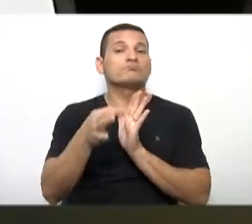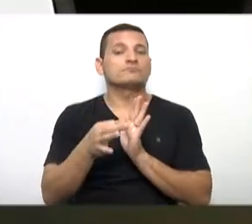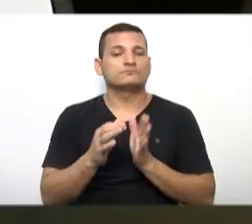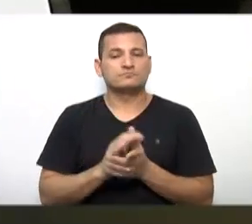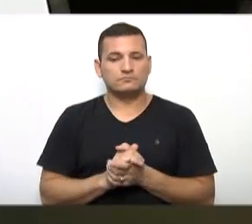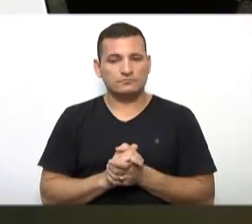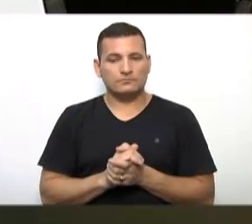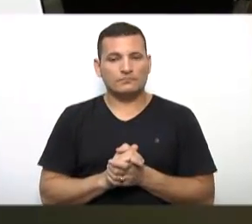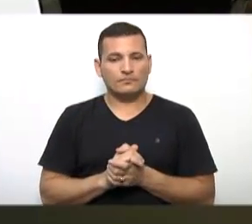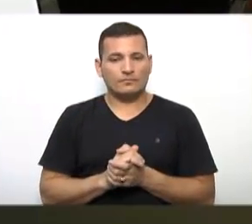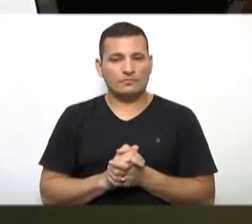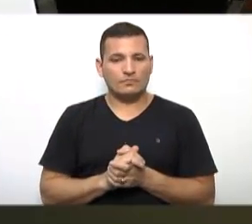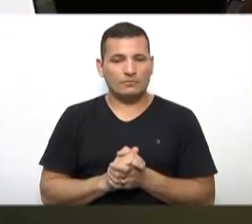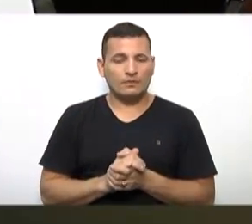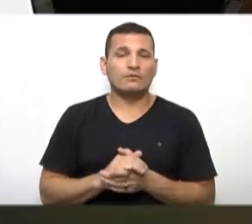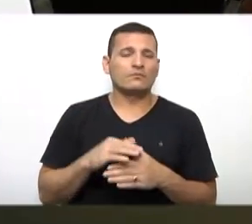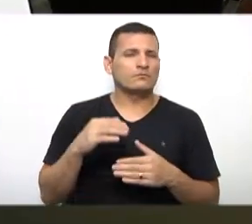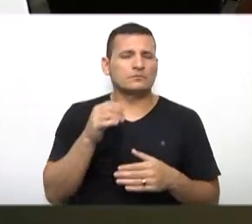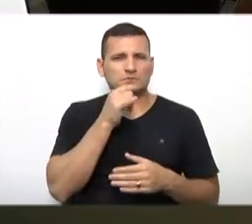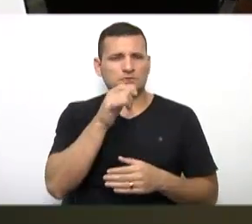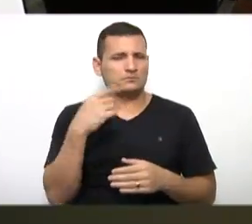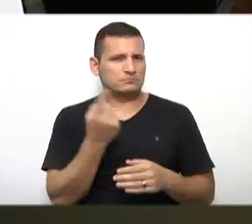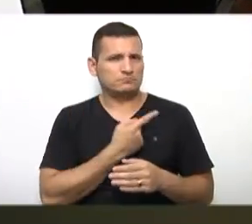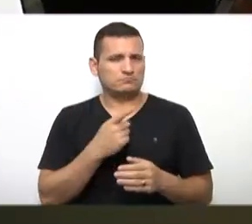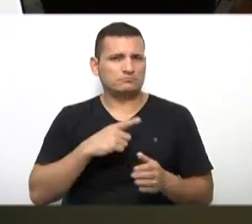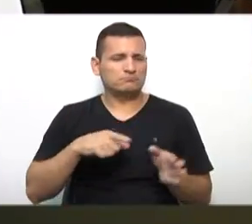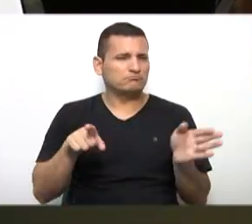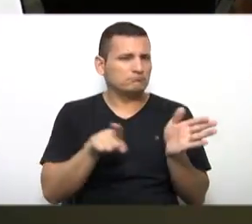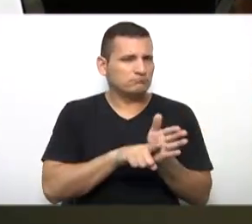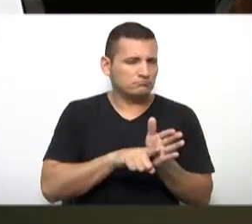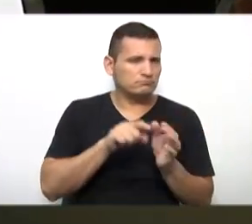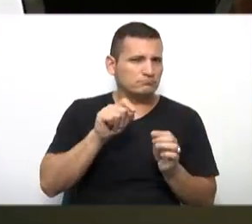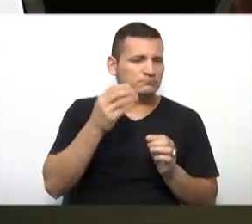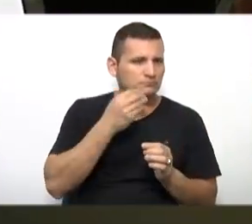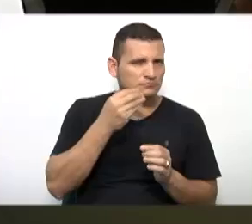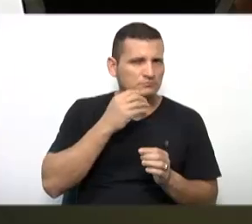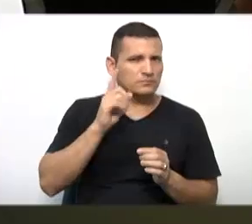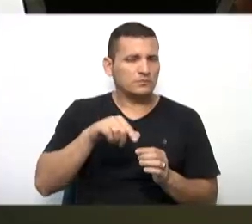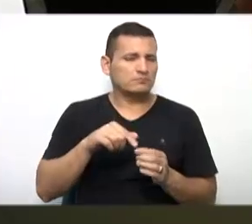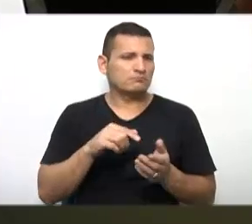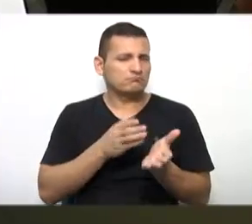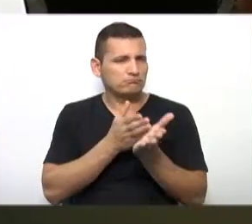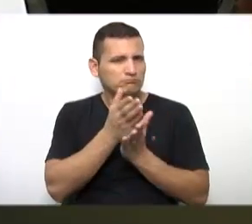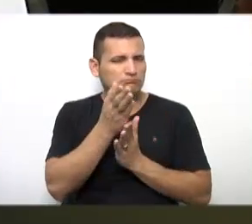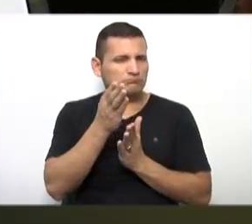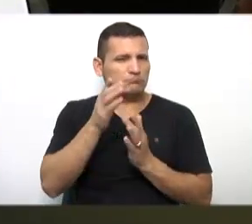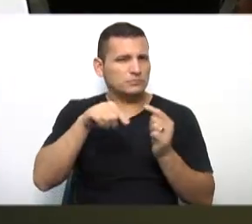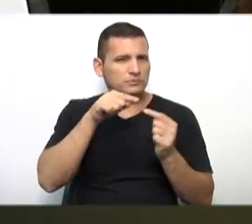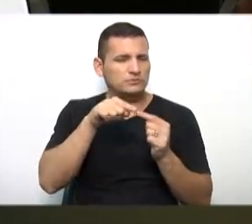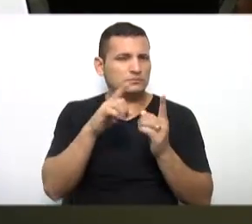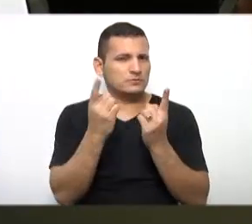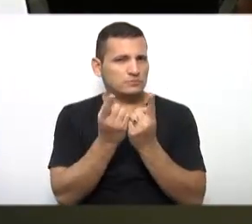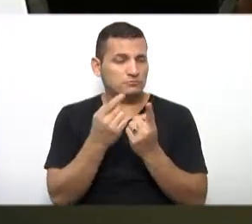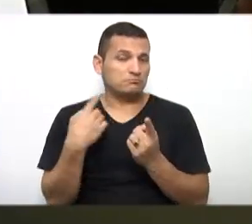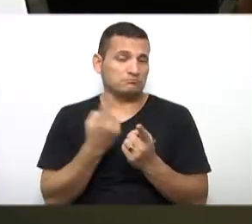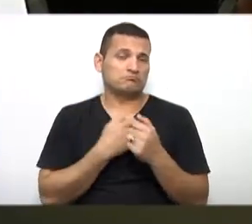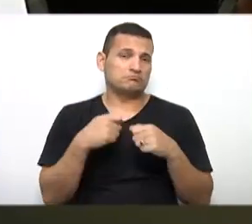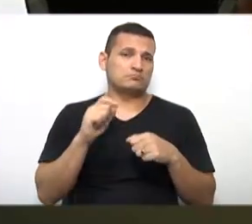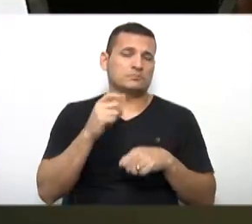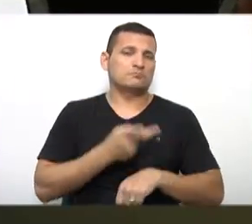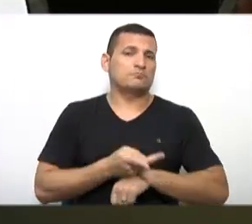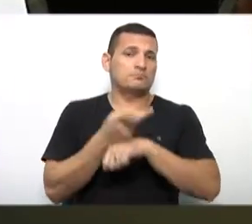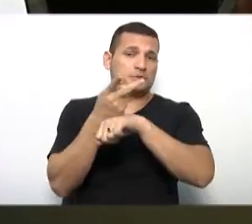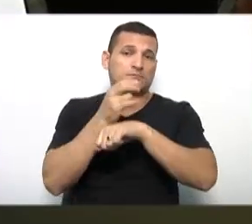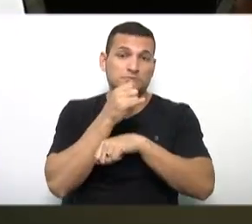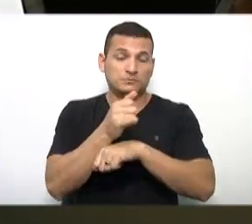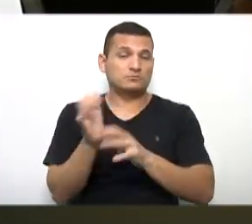que os nossos principais pontos fracos estão nas metas dos departamentos, poderíamos oferecer um prêmio a quem